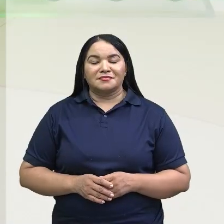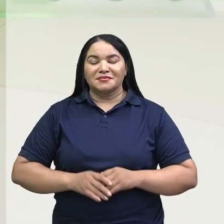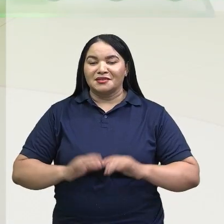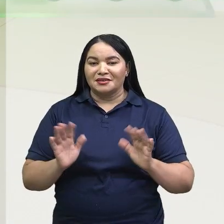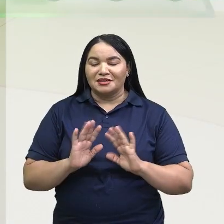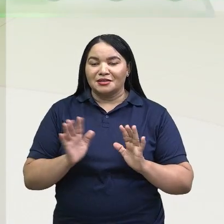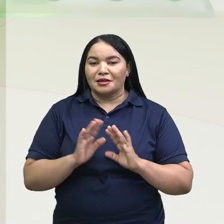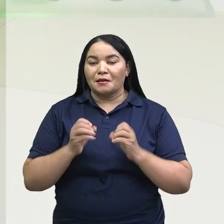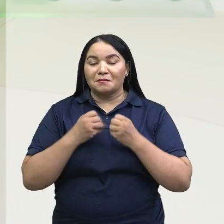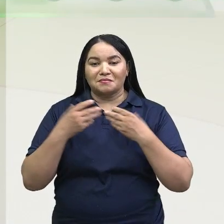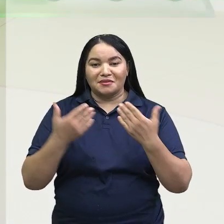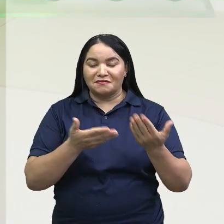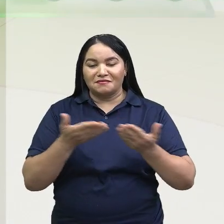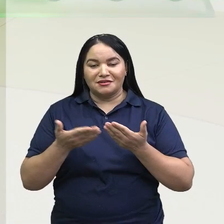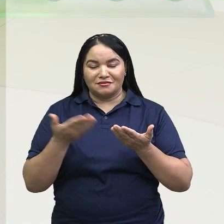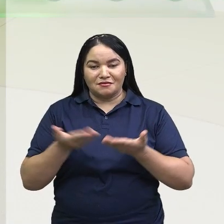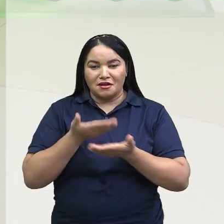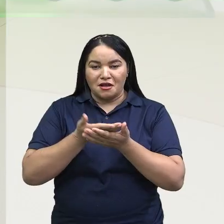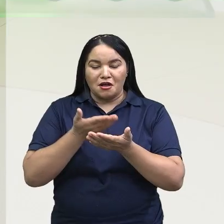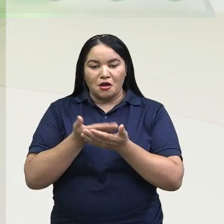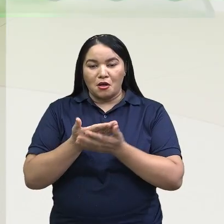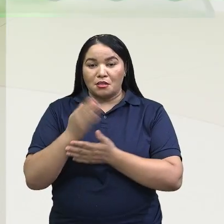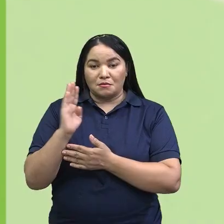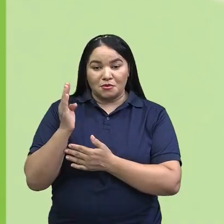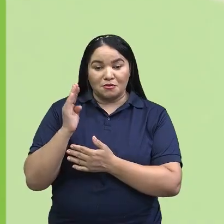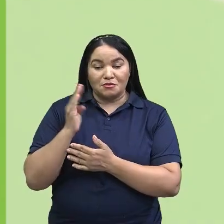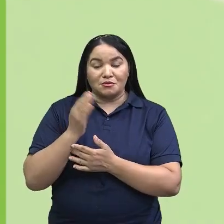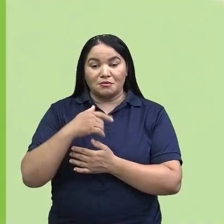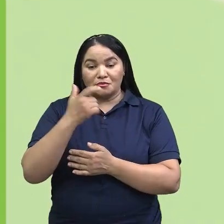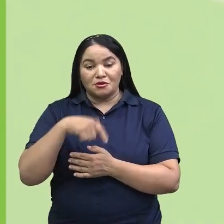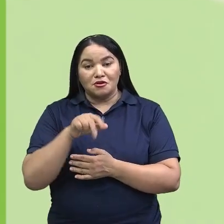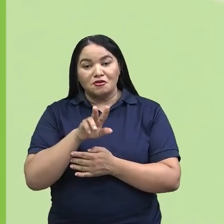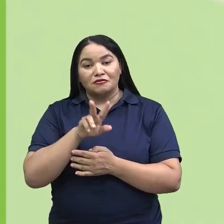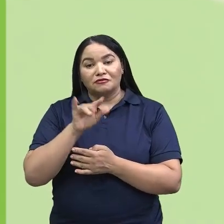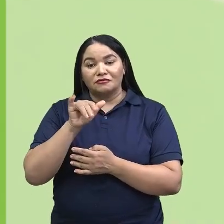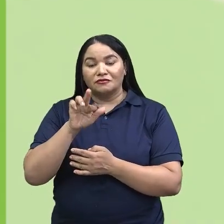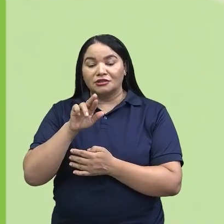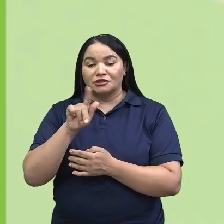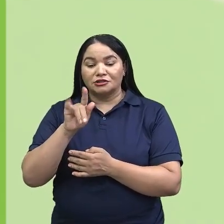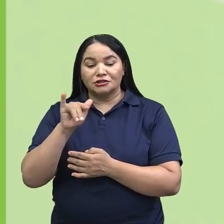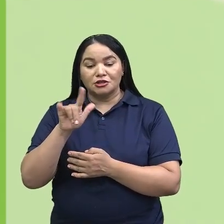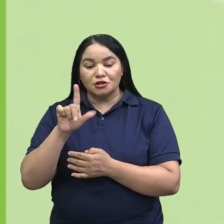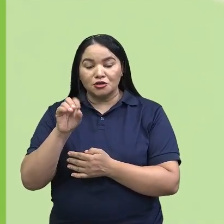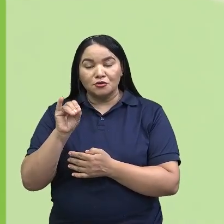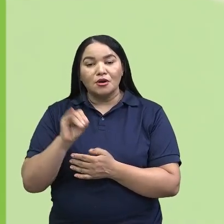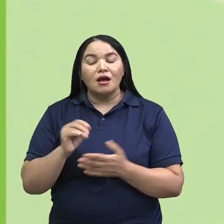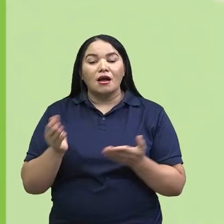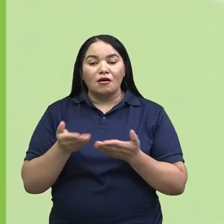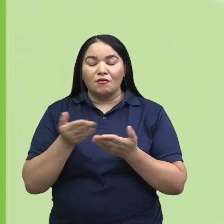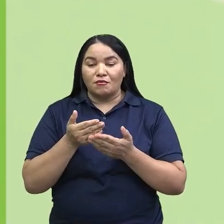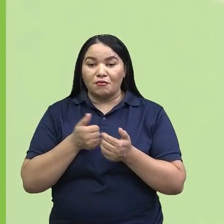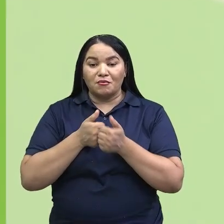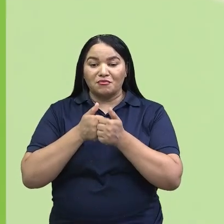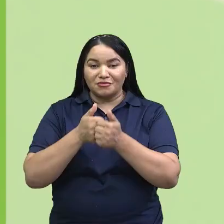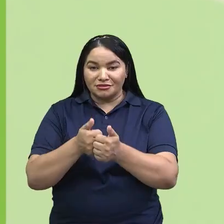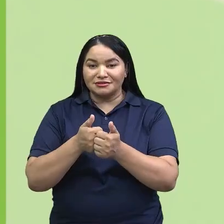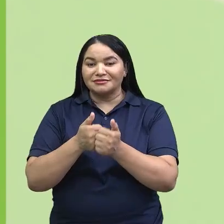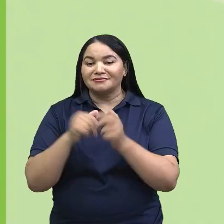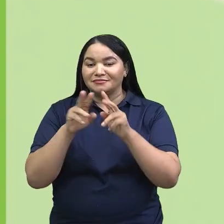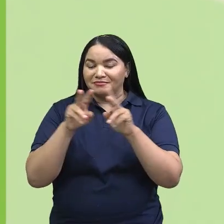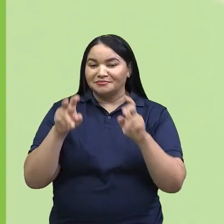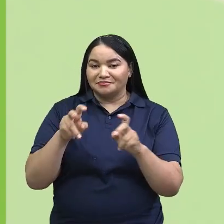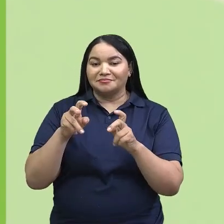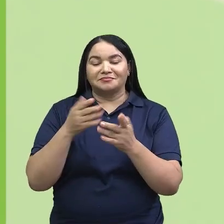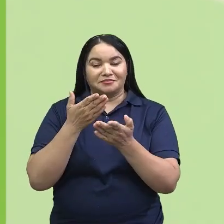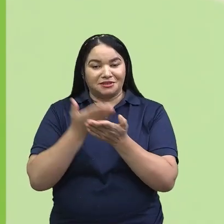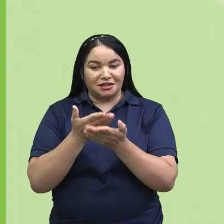Olá, sejam bem-vindos a mais uma aula de Biologia. Eu sou o professor Virgílio Guedes e a partir de agora vocês vão acompanhar comigo aí os nossos